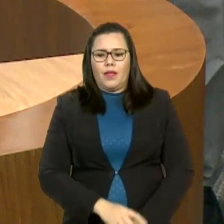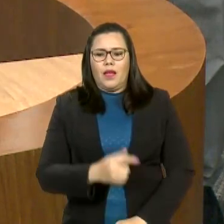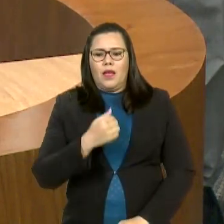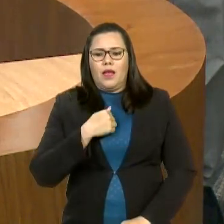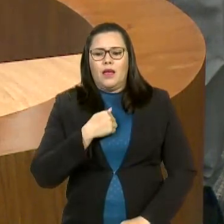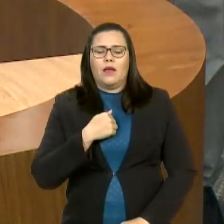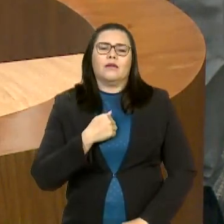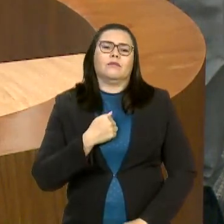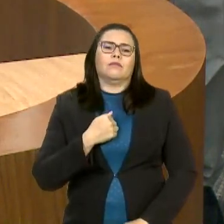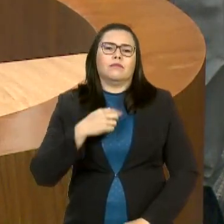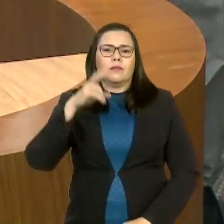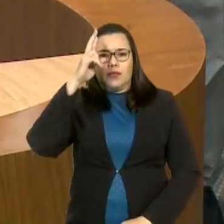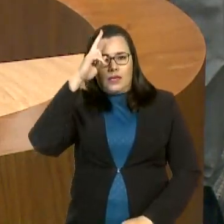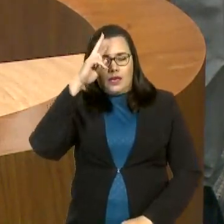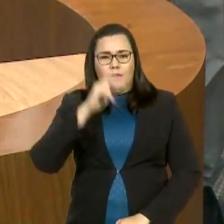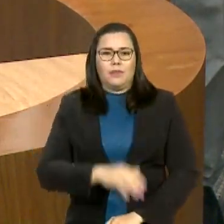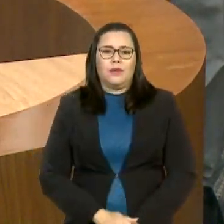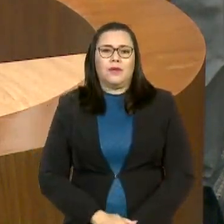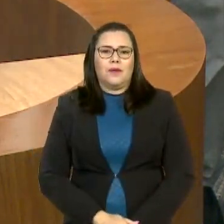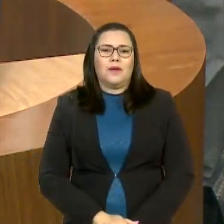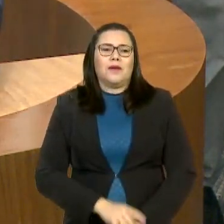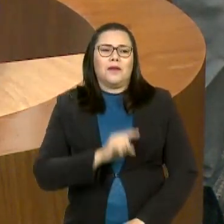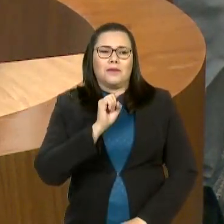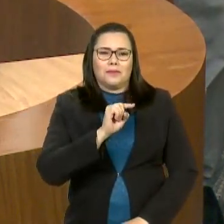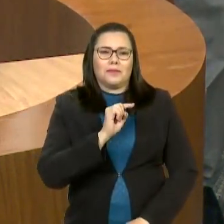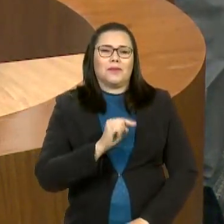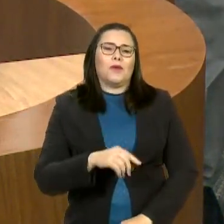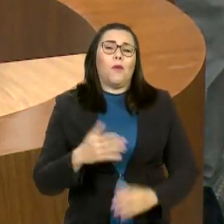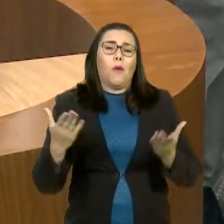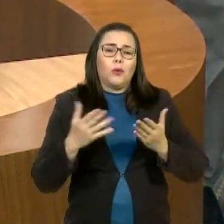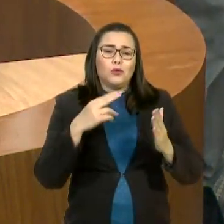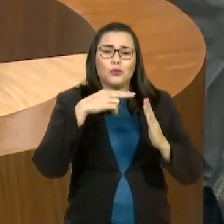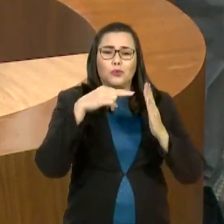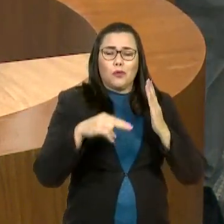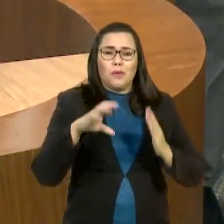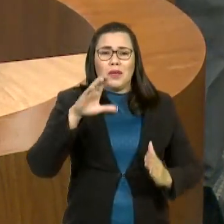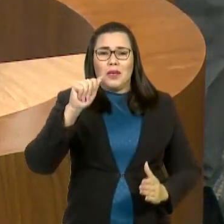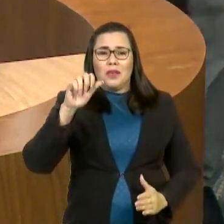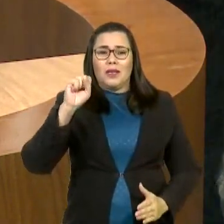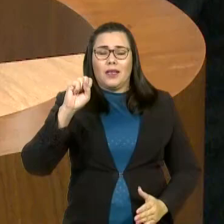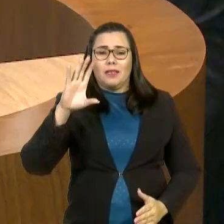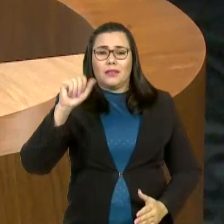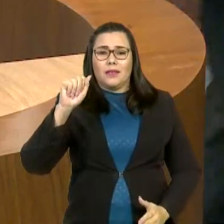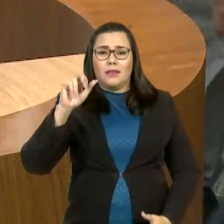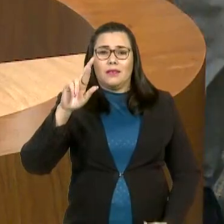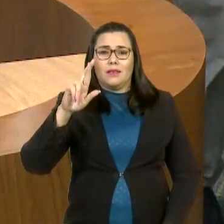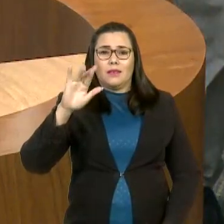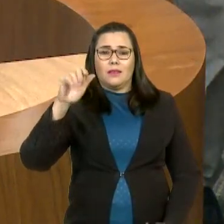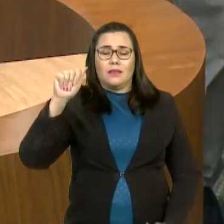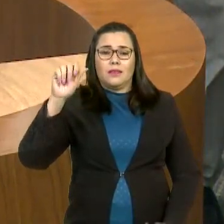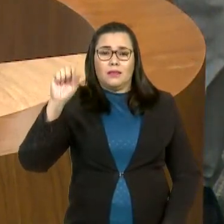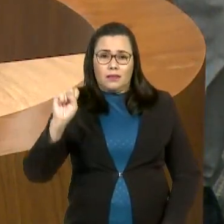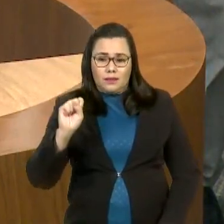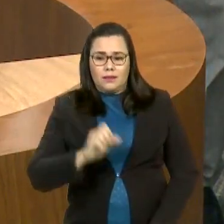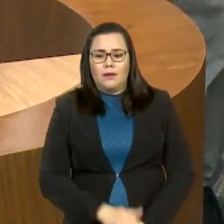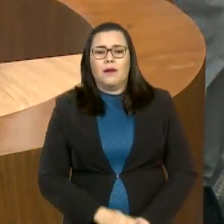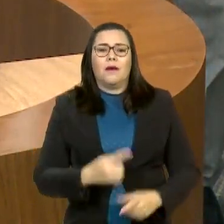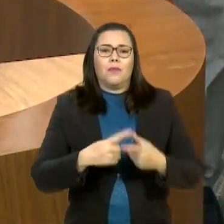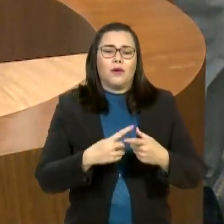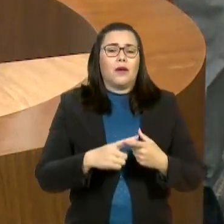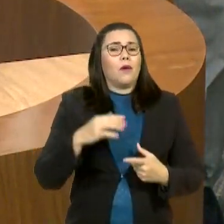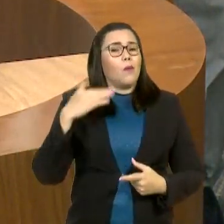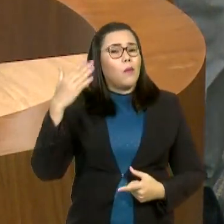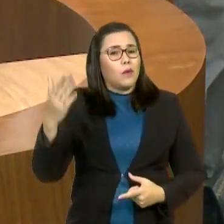picolé, estava fazendo cascaria dentro do campo, né? Então, pessoal, muitos me perguntaram por que esse apelido cascaria veio